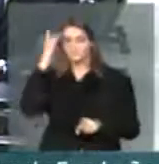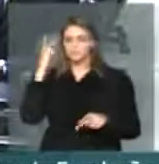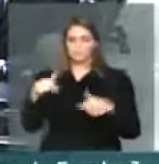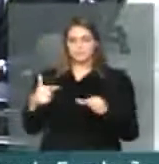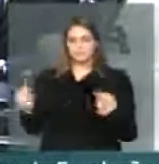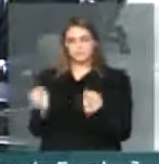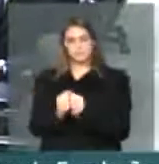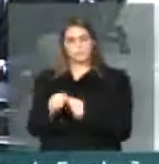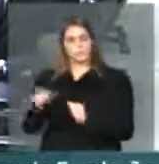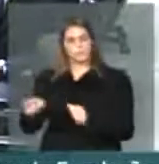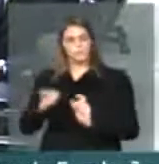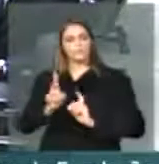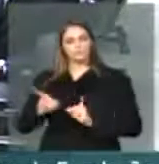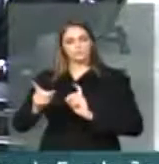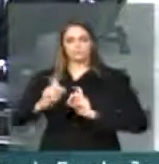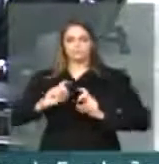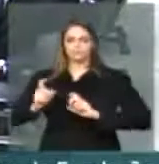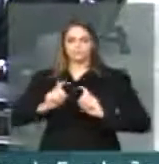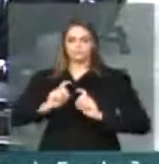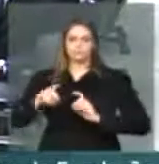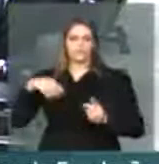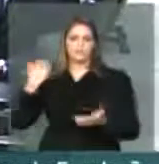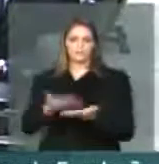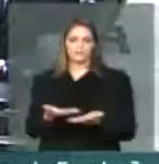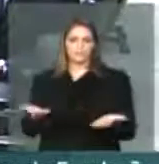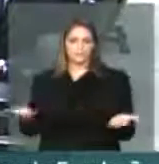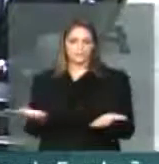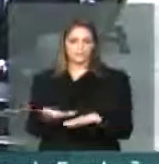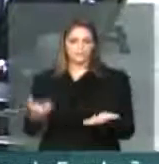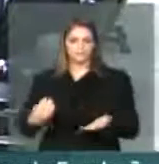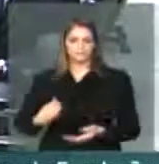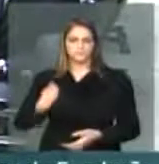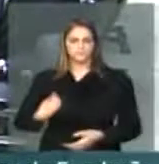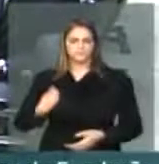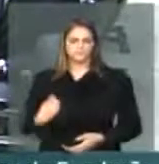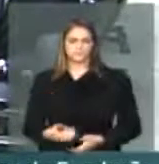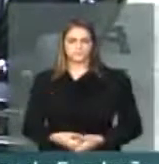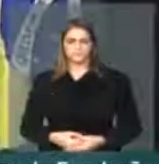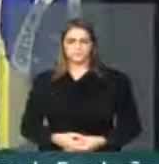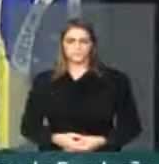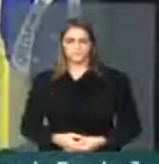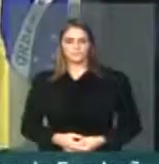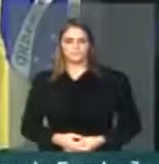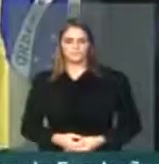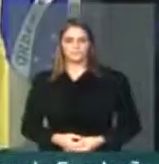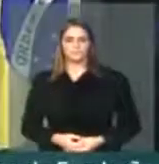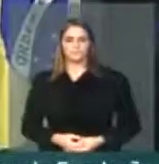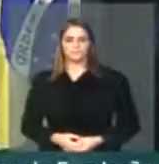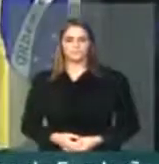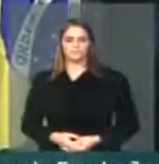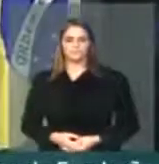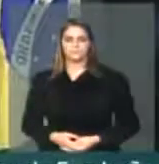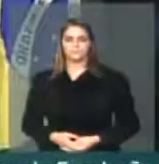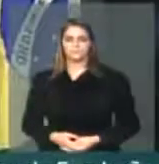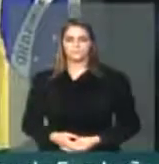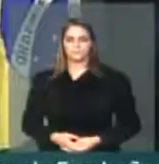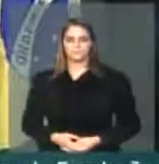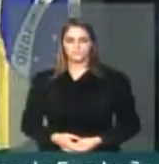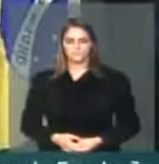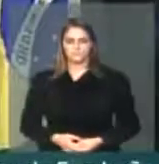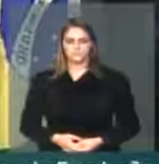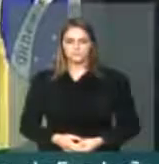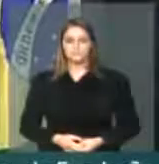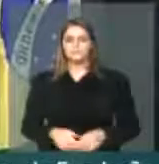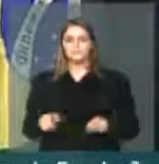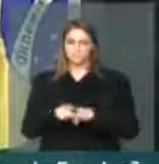continuam gerindo todo esse grupo de comunicação com os mesmos princípios e valores. Mas, acima de todos os aspectos anteriormente abordados,